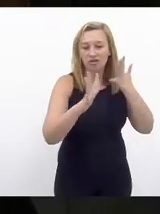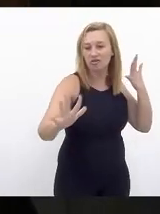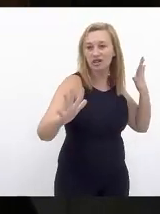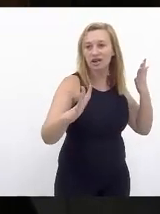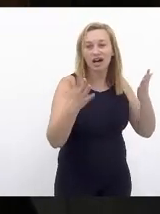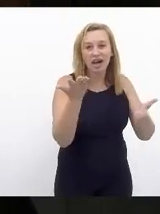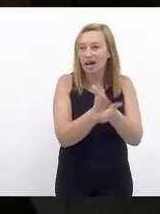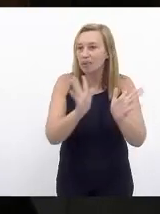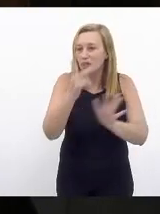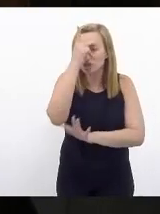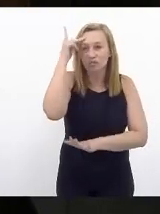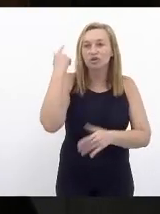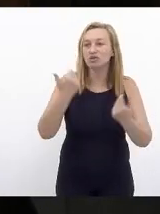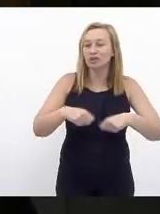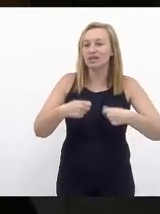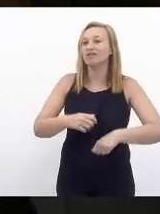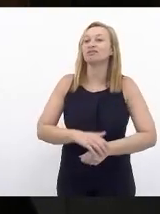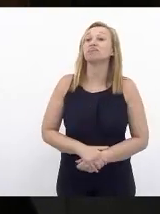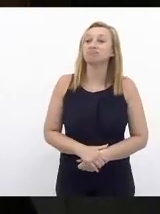Acabaram as pessoas que precisavam.